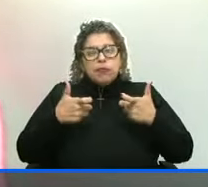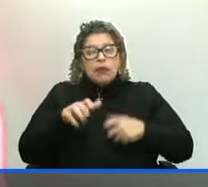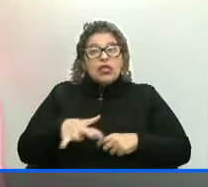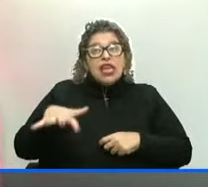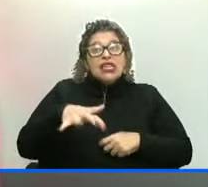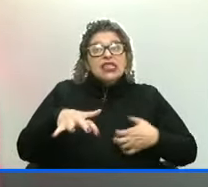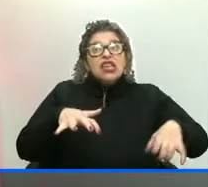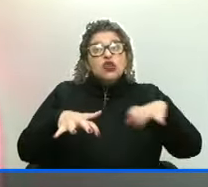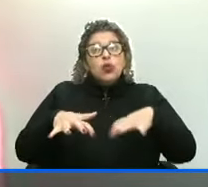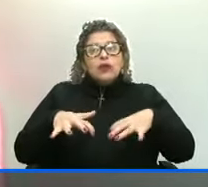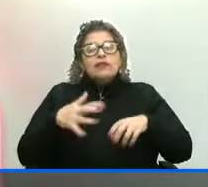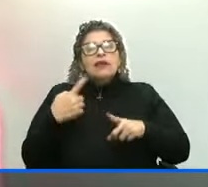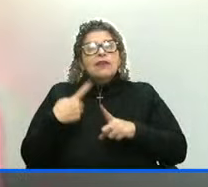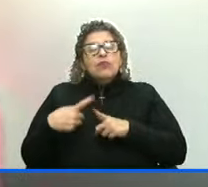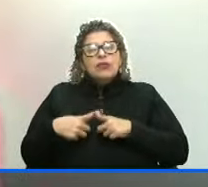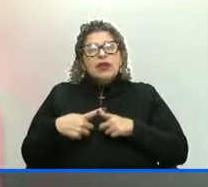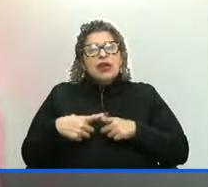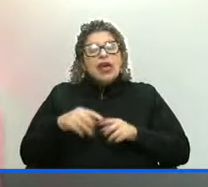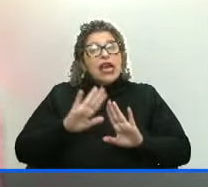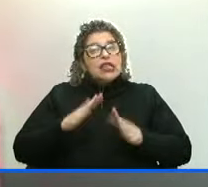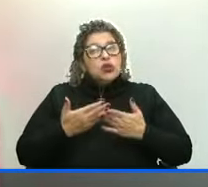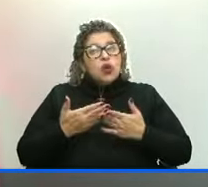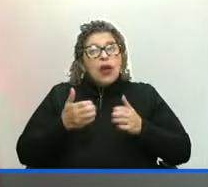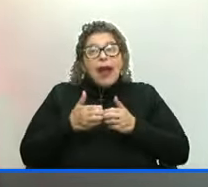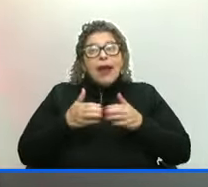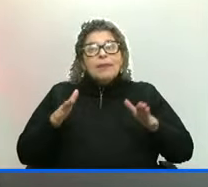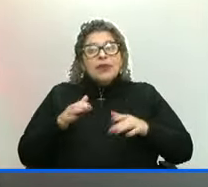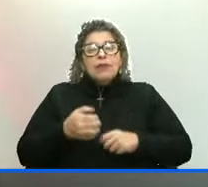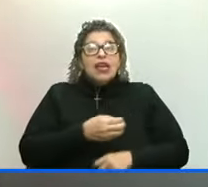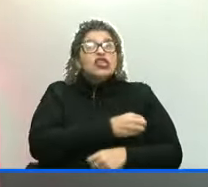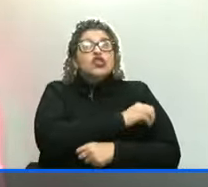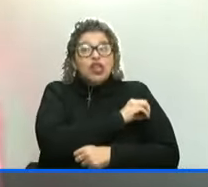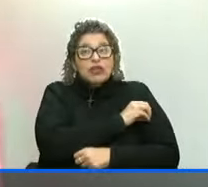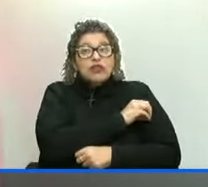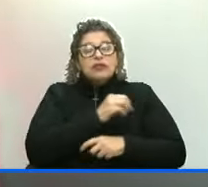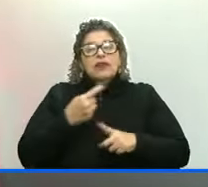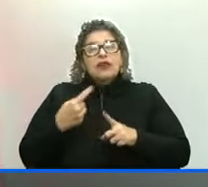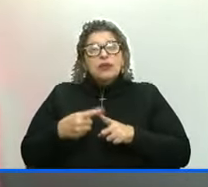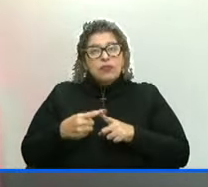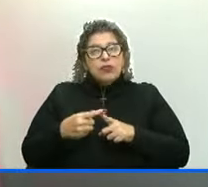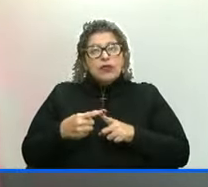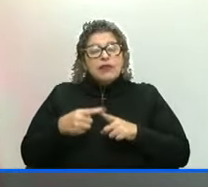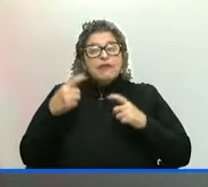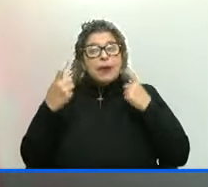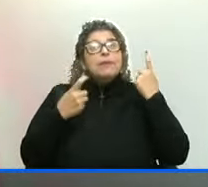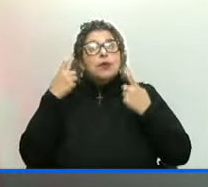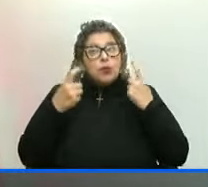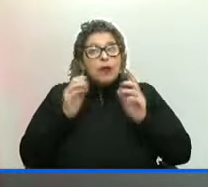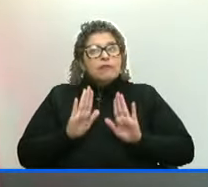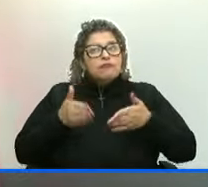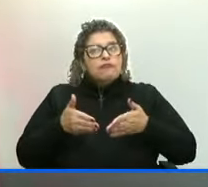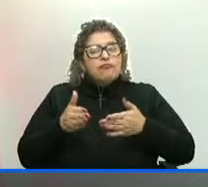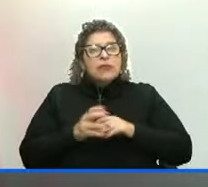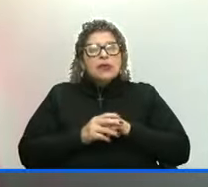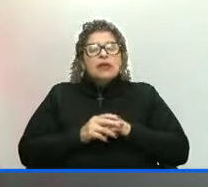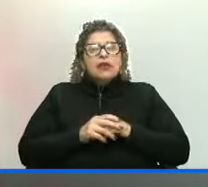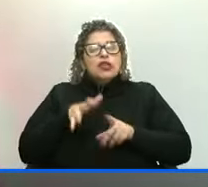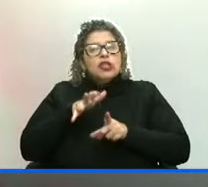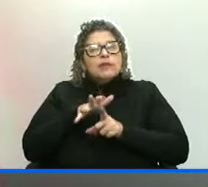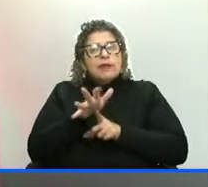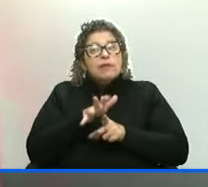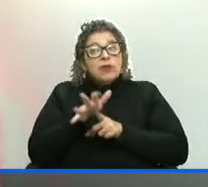territórios, porque realmente as escolas acabam abrindo mais jardins, porque tem essa questão mais específica, inclusive, de